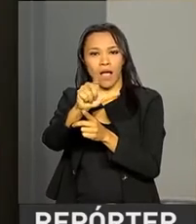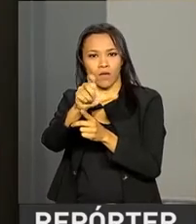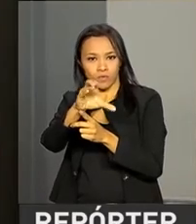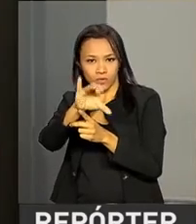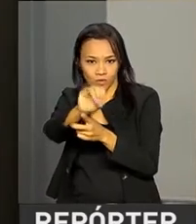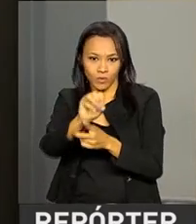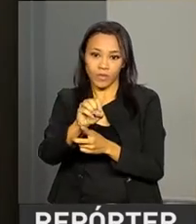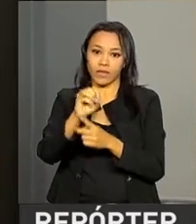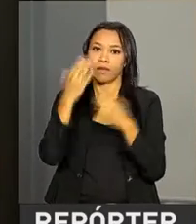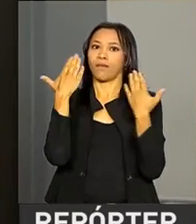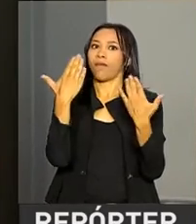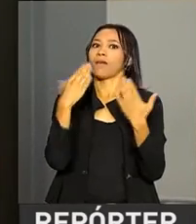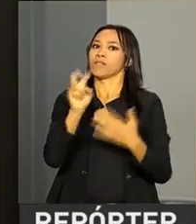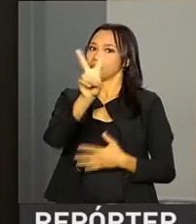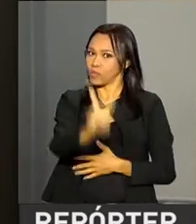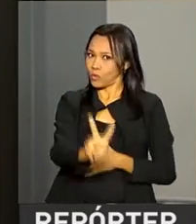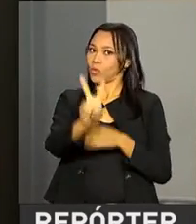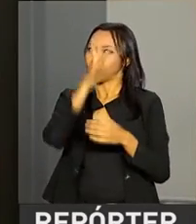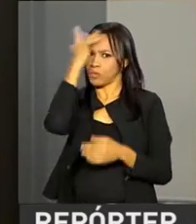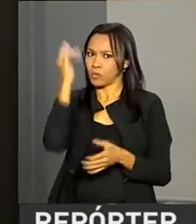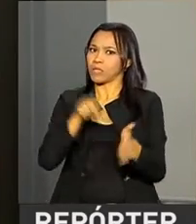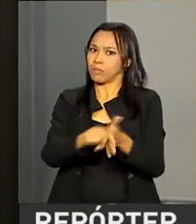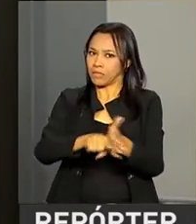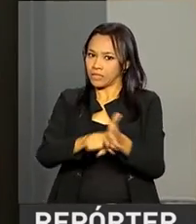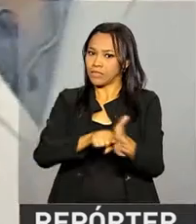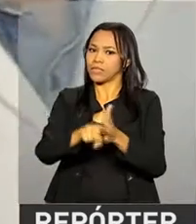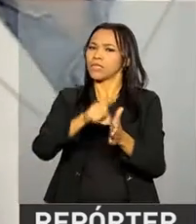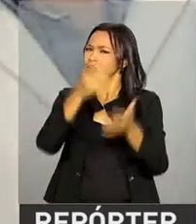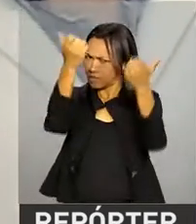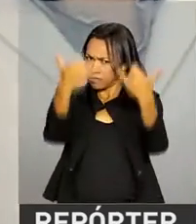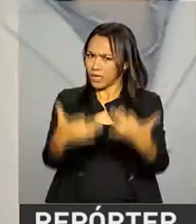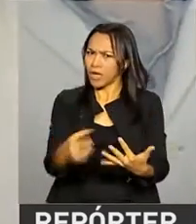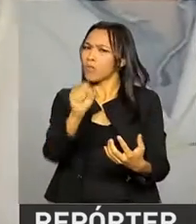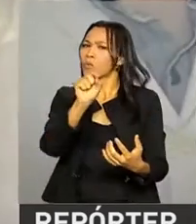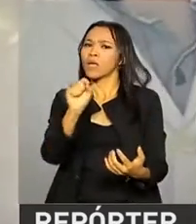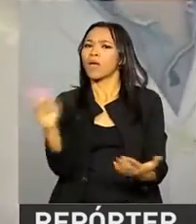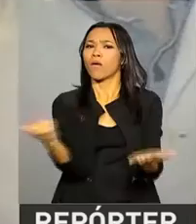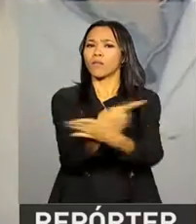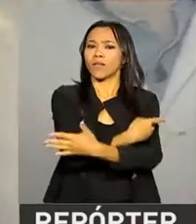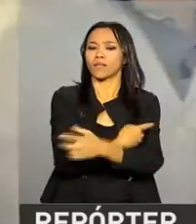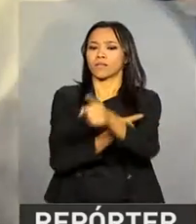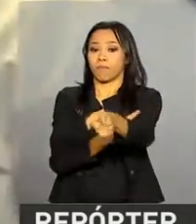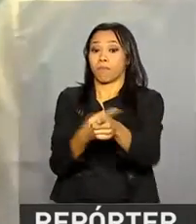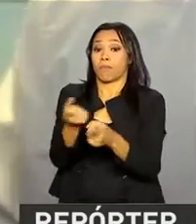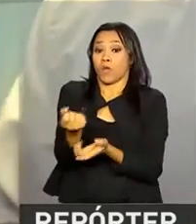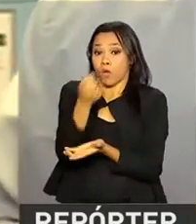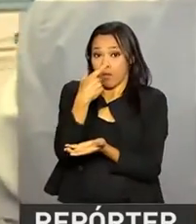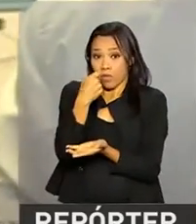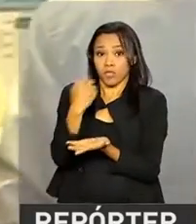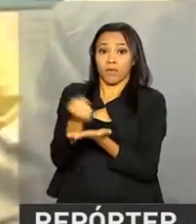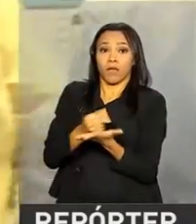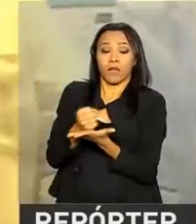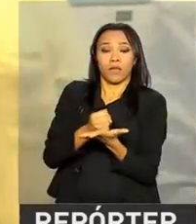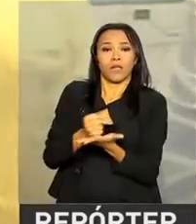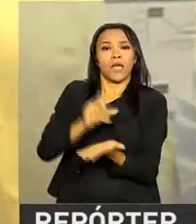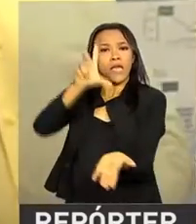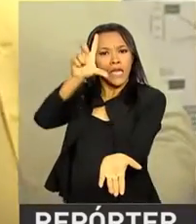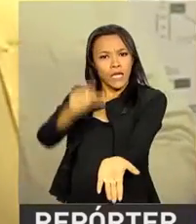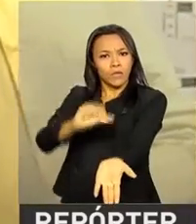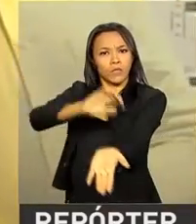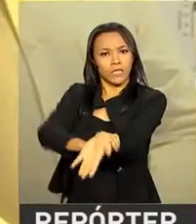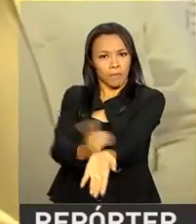hoje dá para entender melhor por que isso ocorre como os medicamentos para reduzir a pressão arterial agem bloqueando